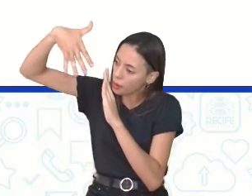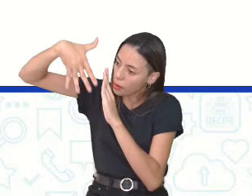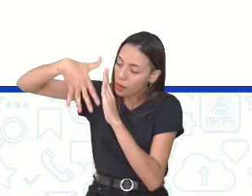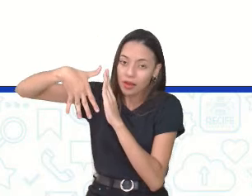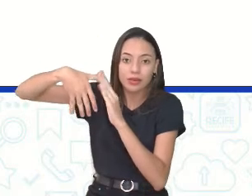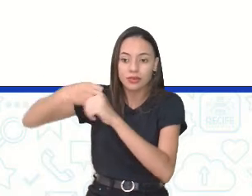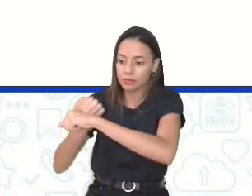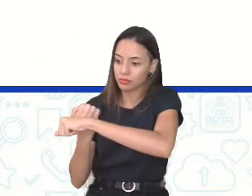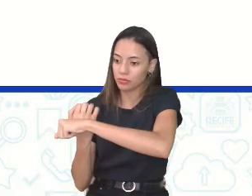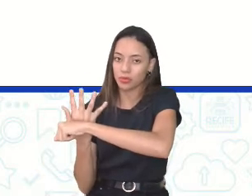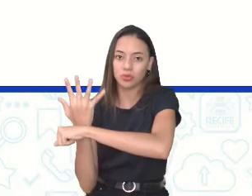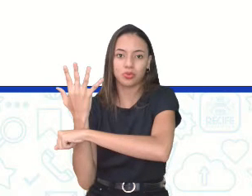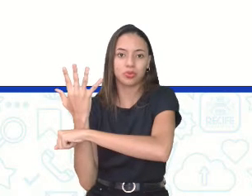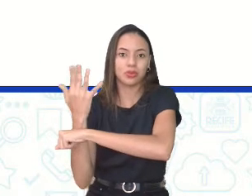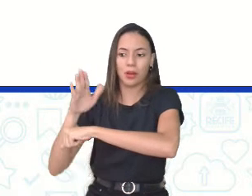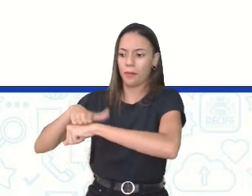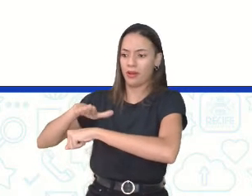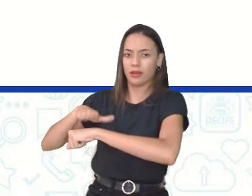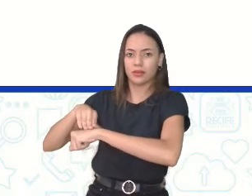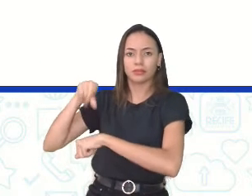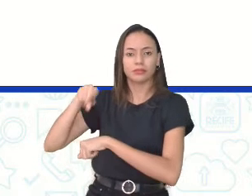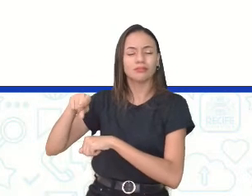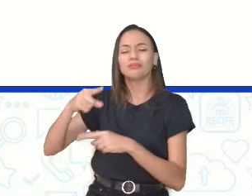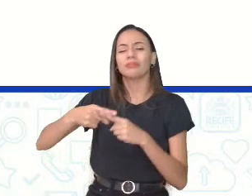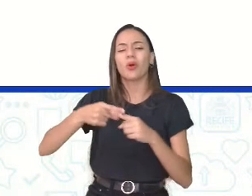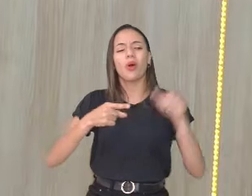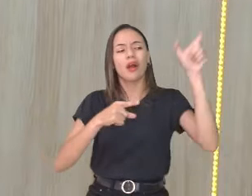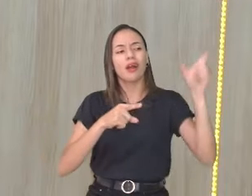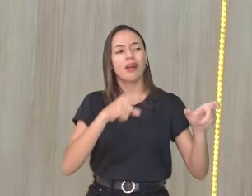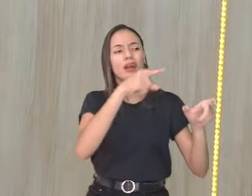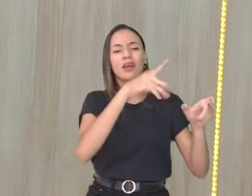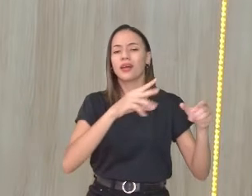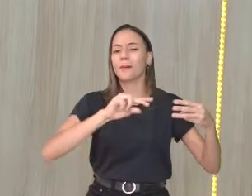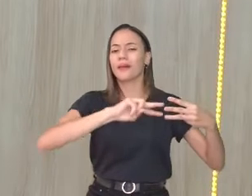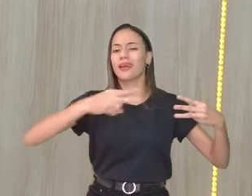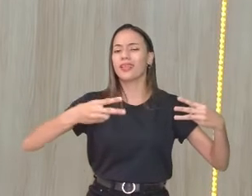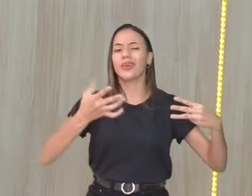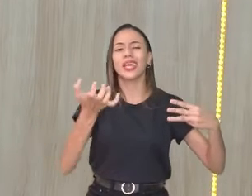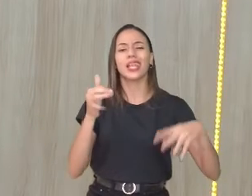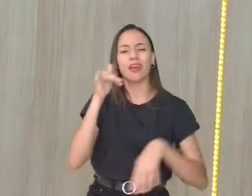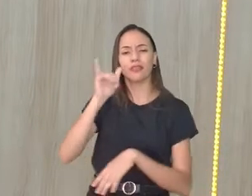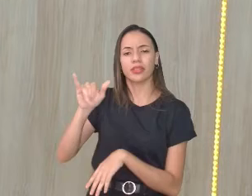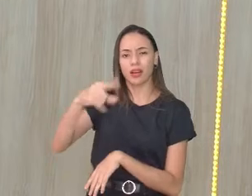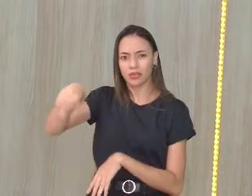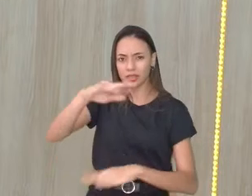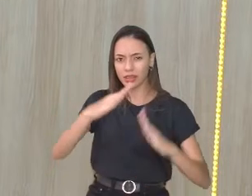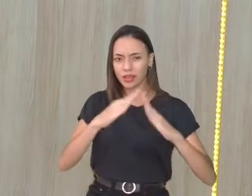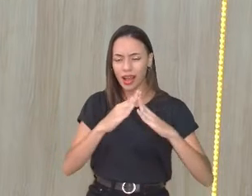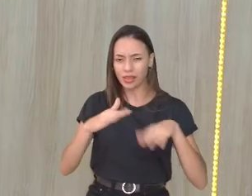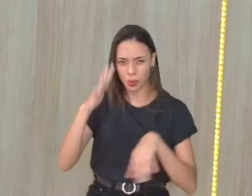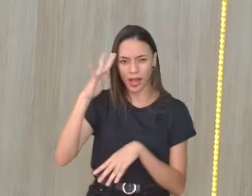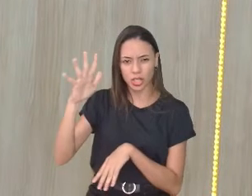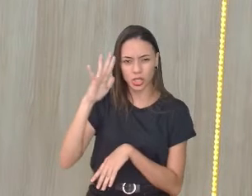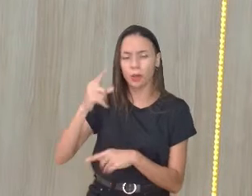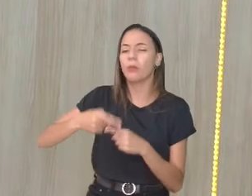e ela se autofecunde. Por que que Mendel quis evitar isso? Alguém aí de casa